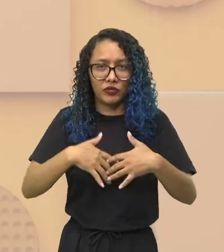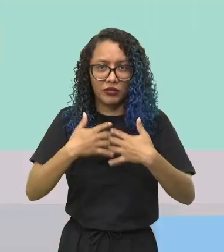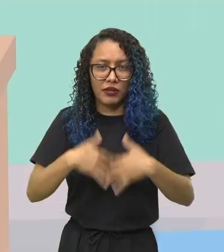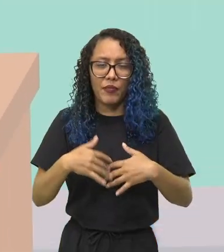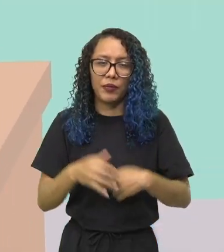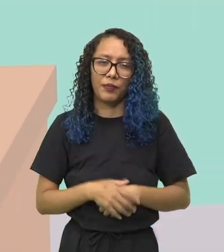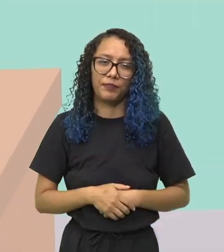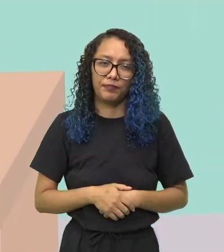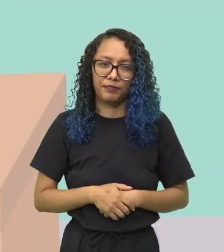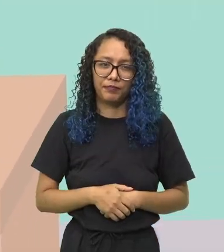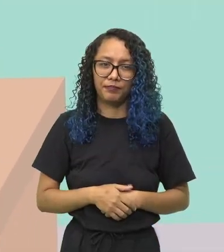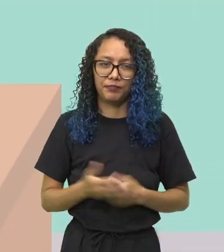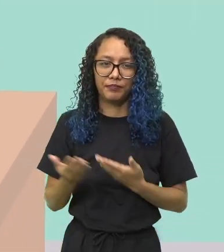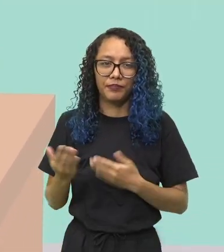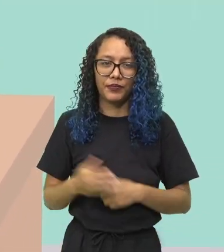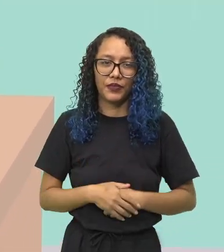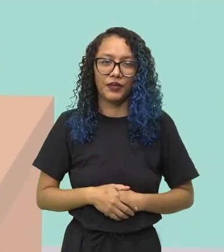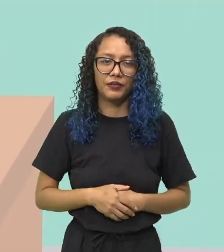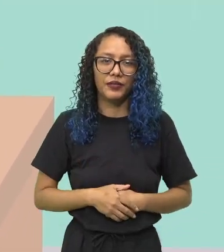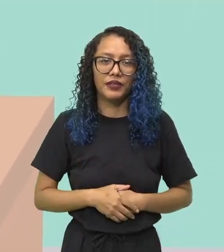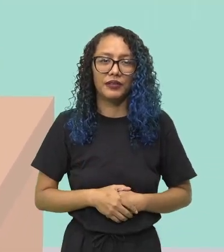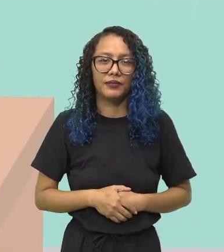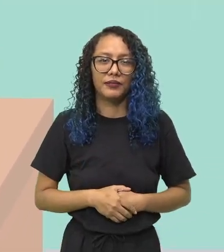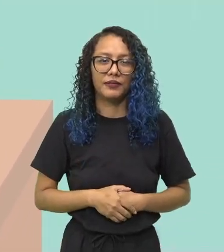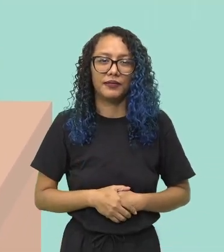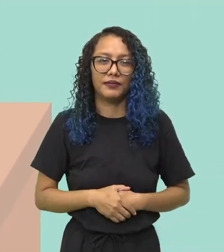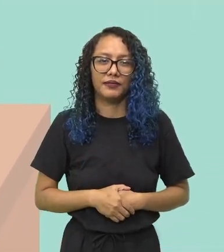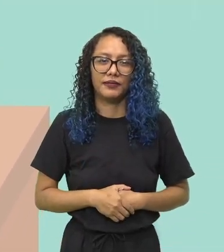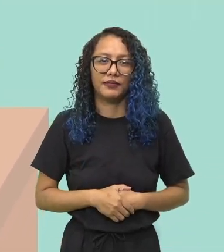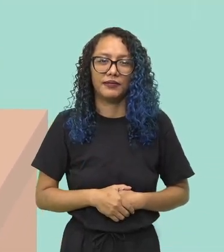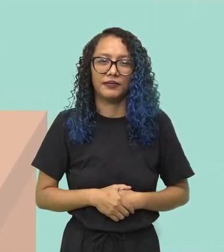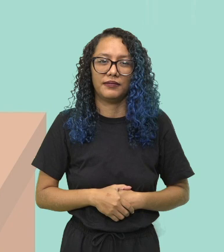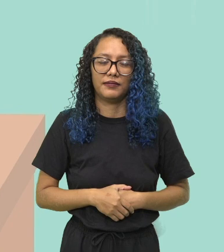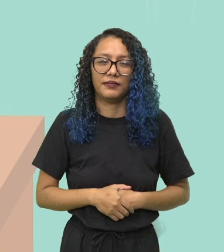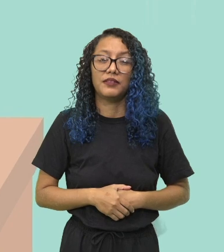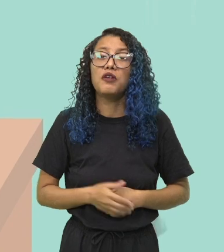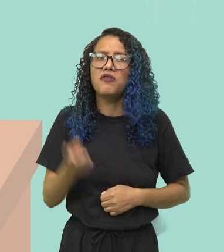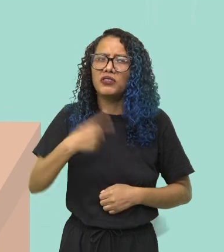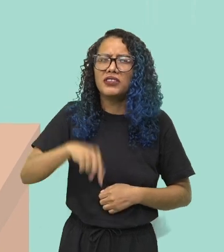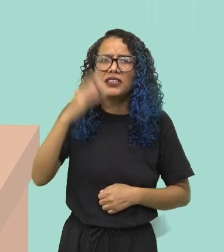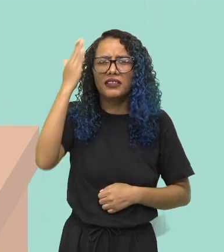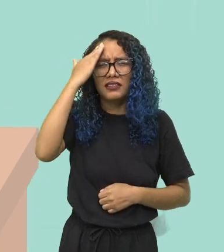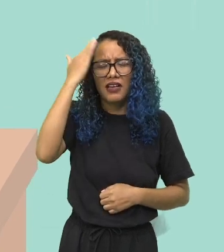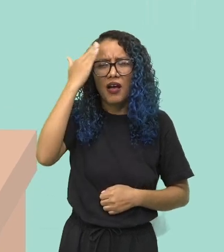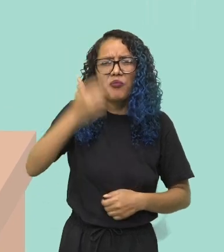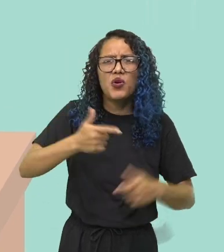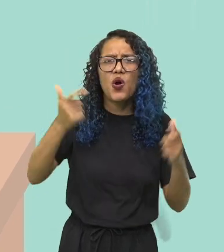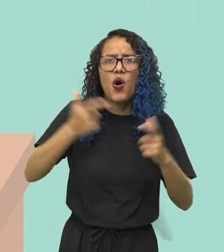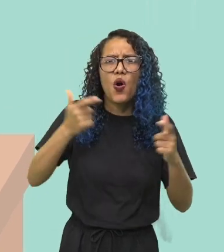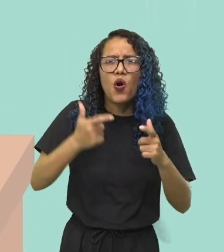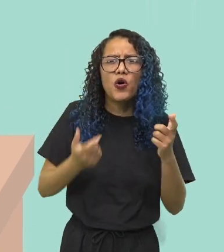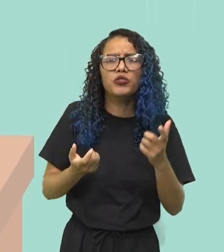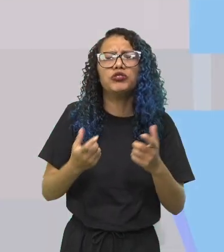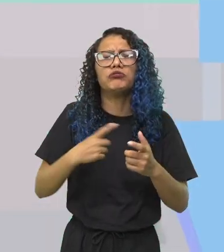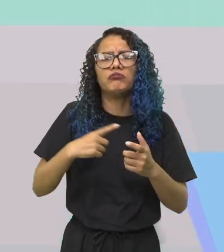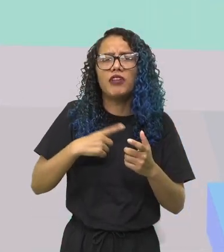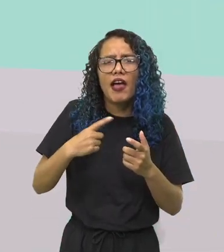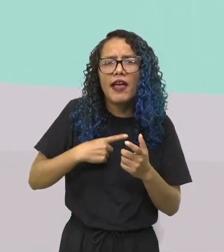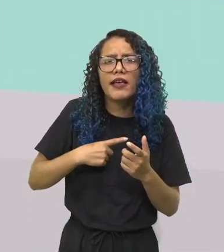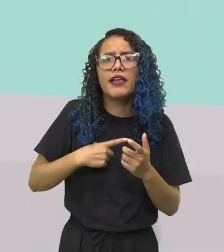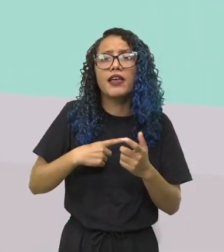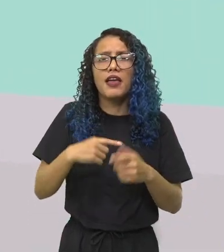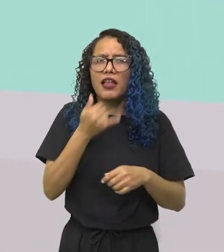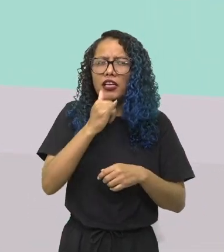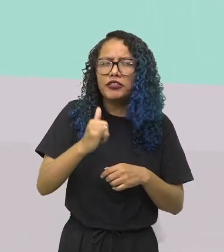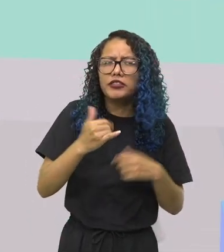hidrelétrica. Curumim, você sabe de onde está vindo a energia que estamos consumindo para assistir à transmissão dessa aula? Quero